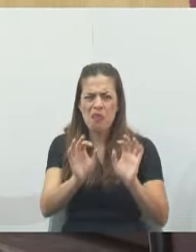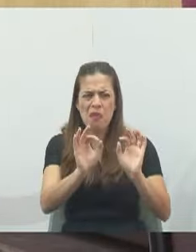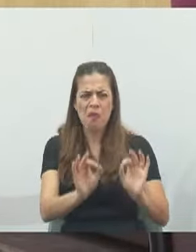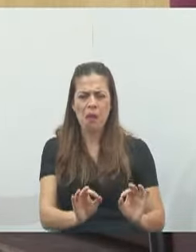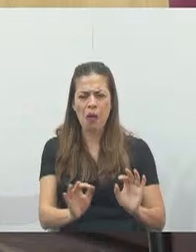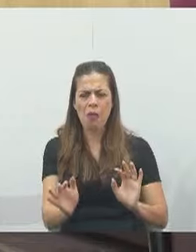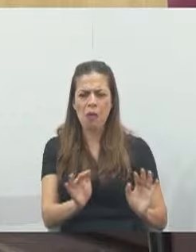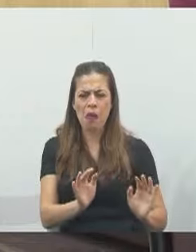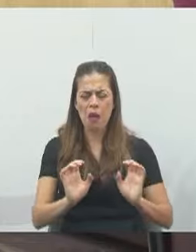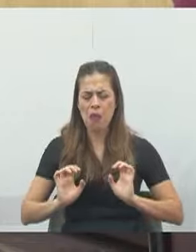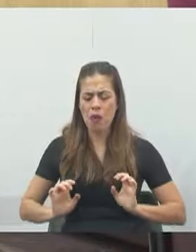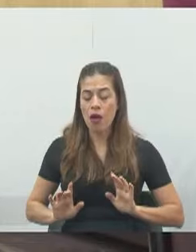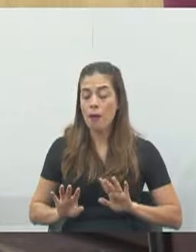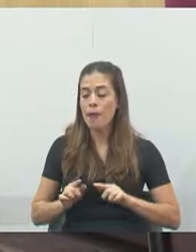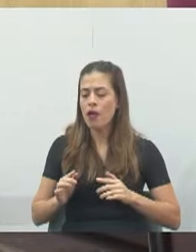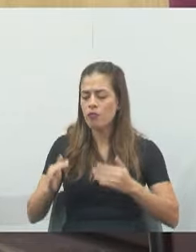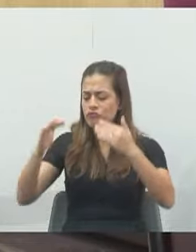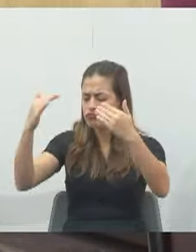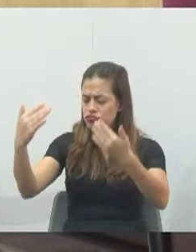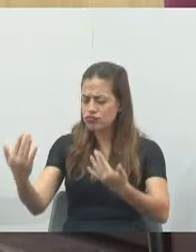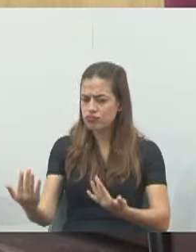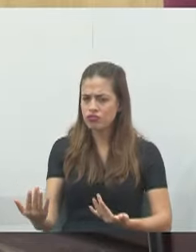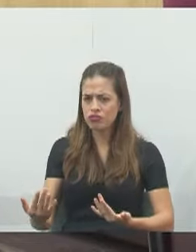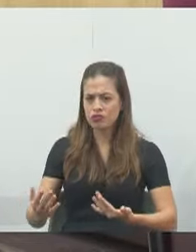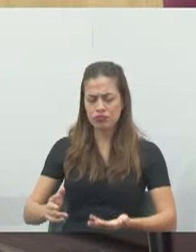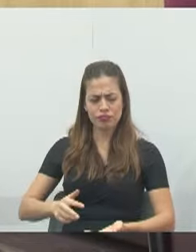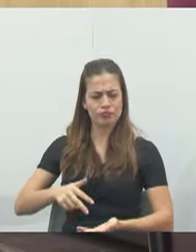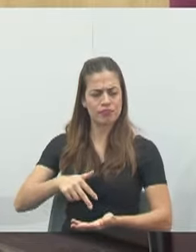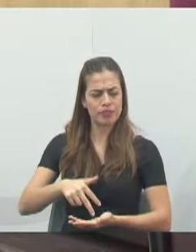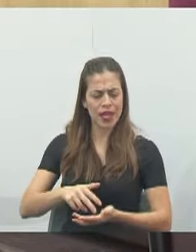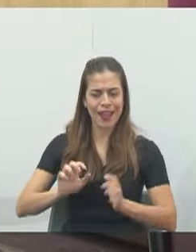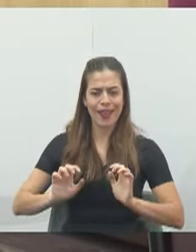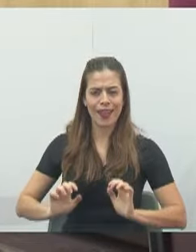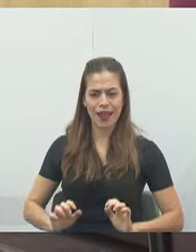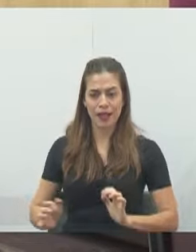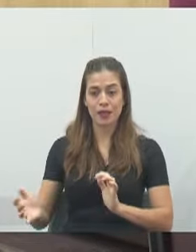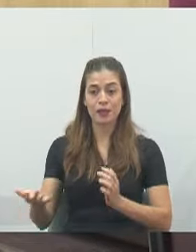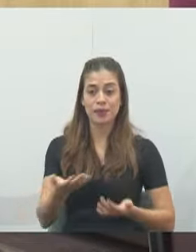mas é com uma classe, sabe? Ele tem uma classe especial